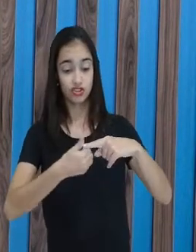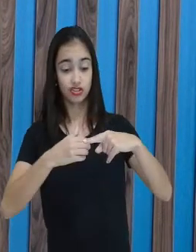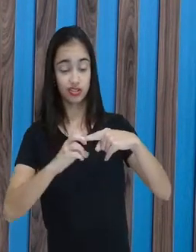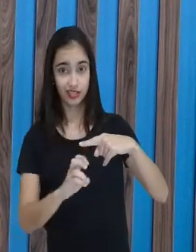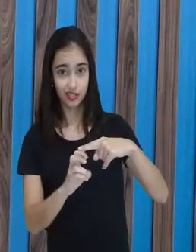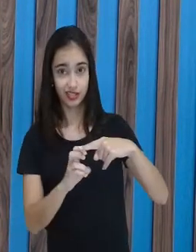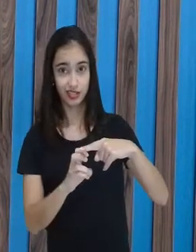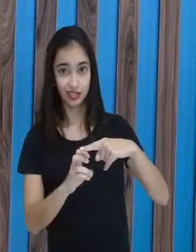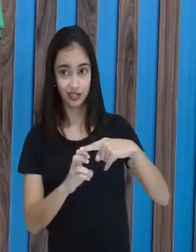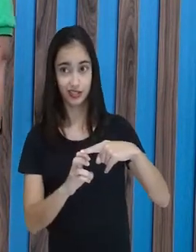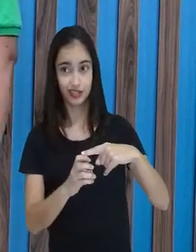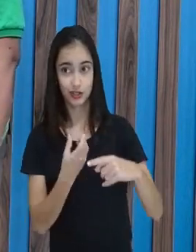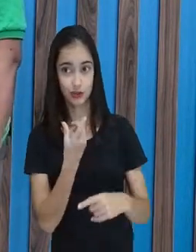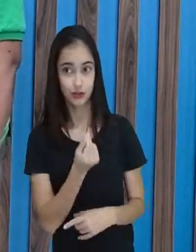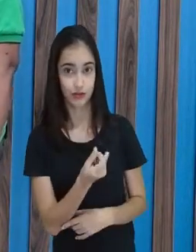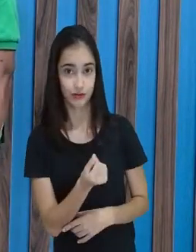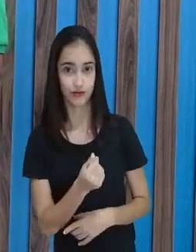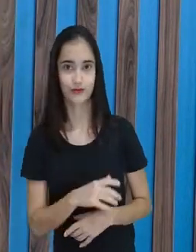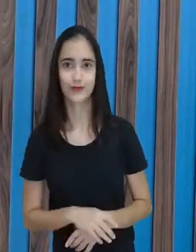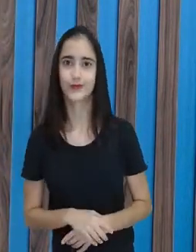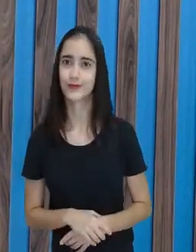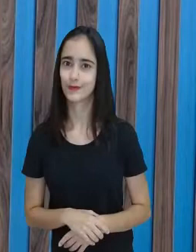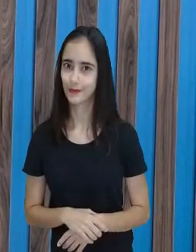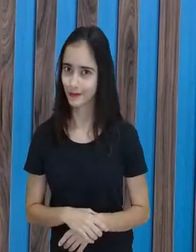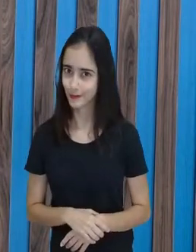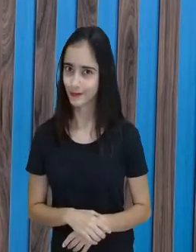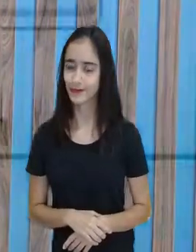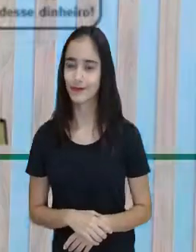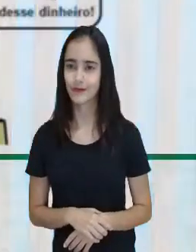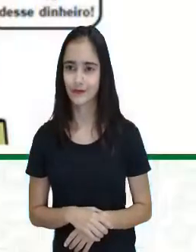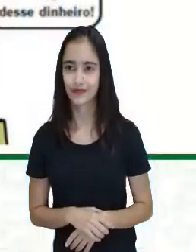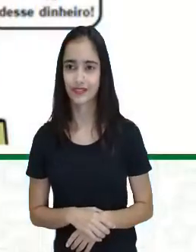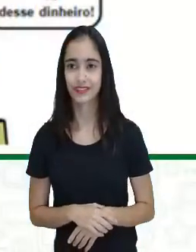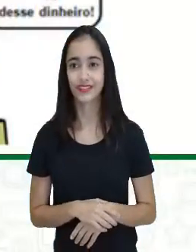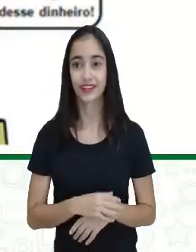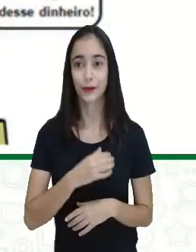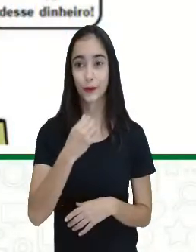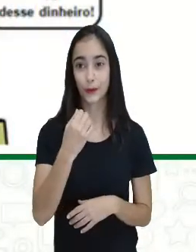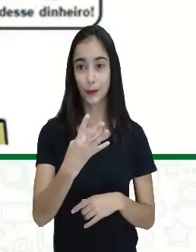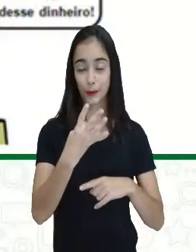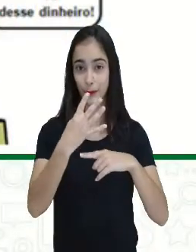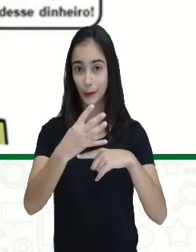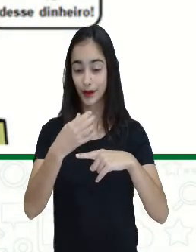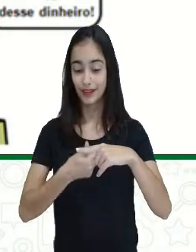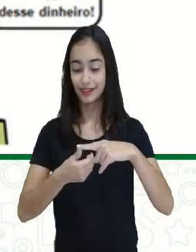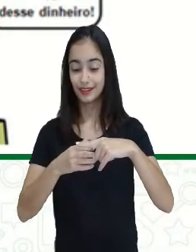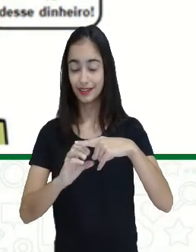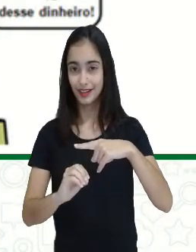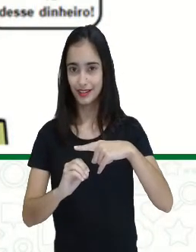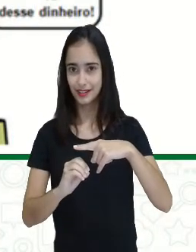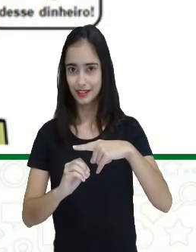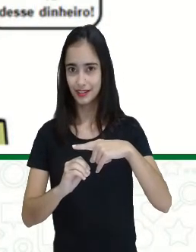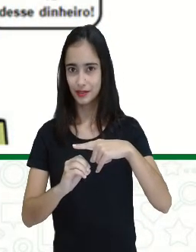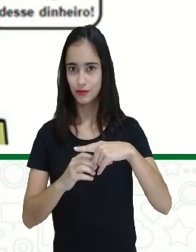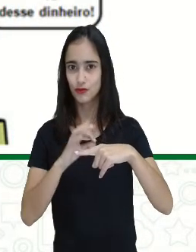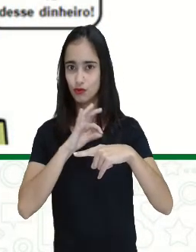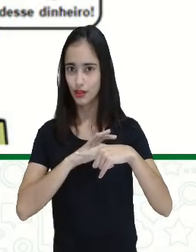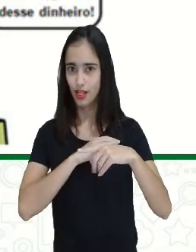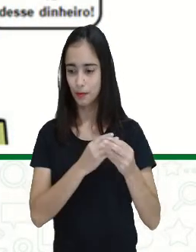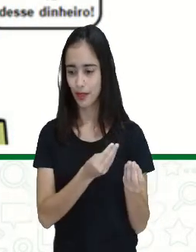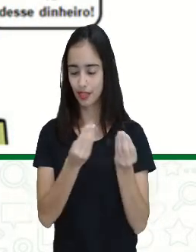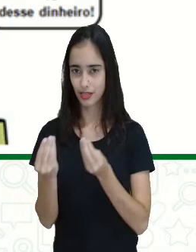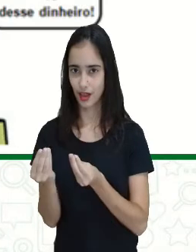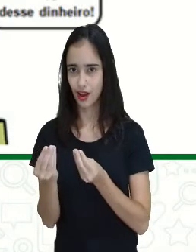6/15 desse dinheiro. Pronto. O marido quer oferecer 4/10 do 13º dele para que a